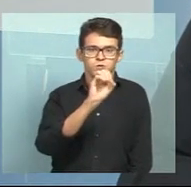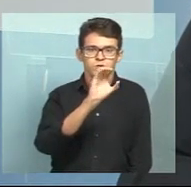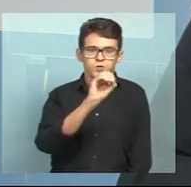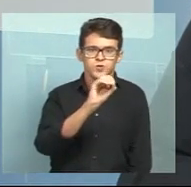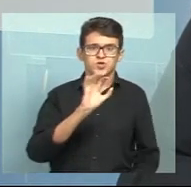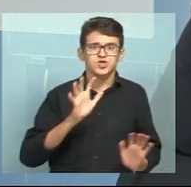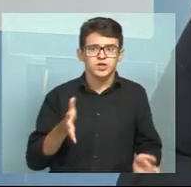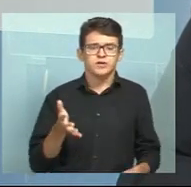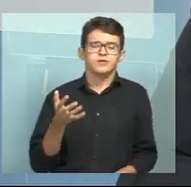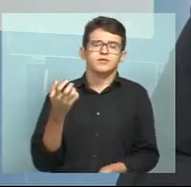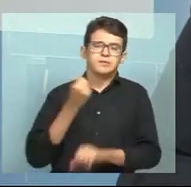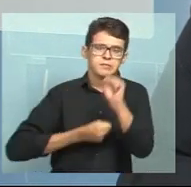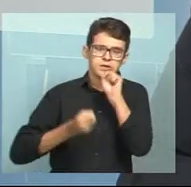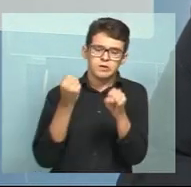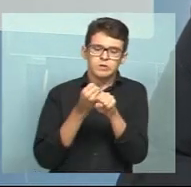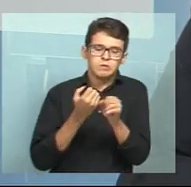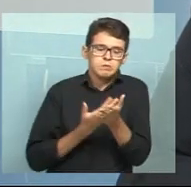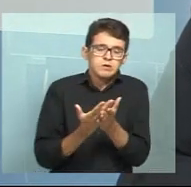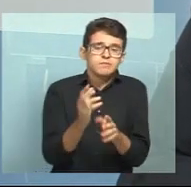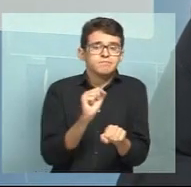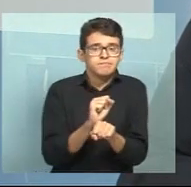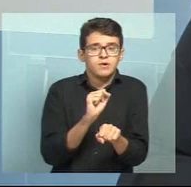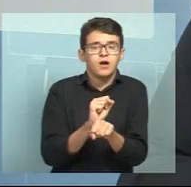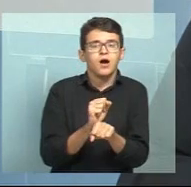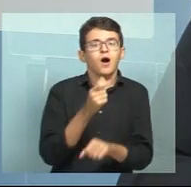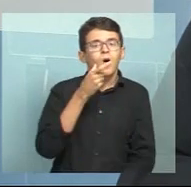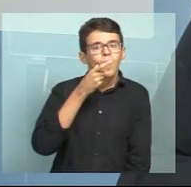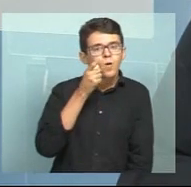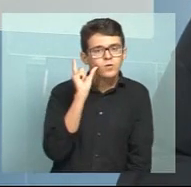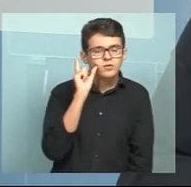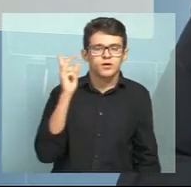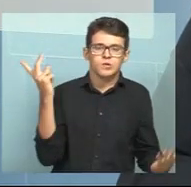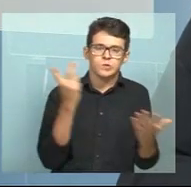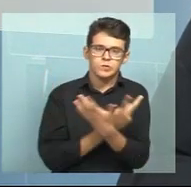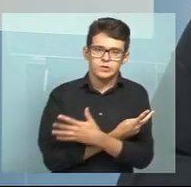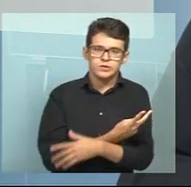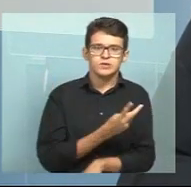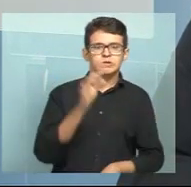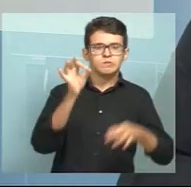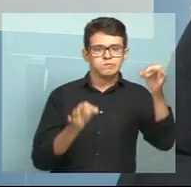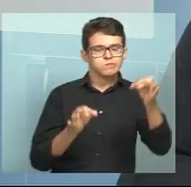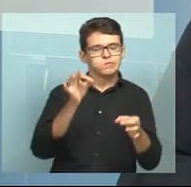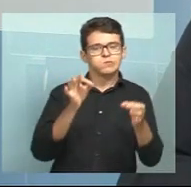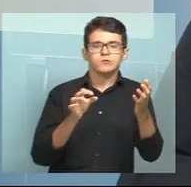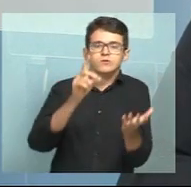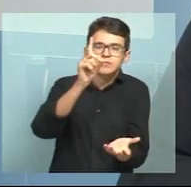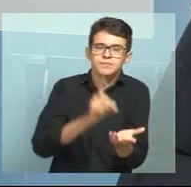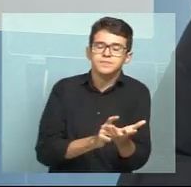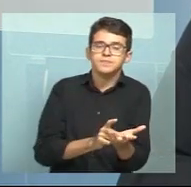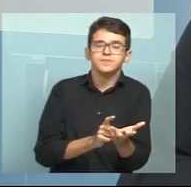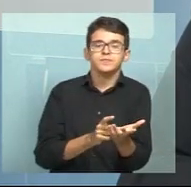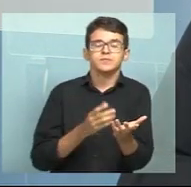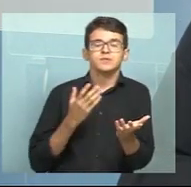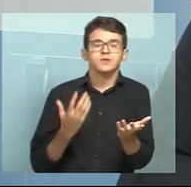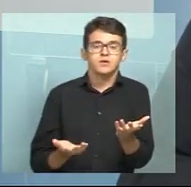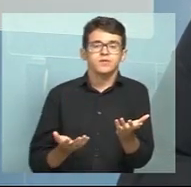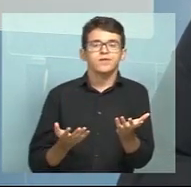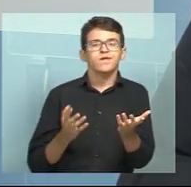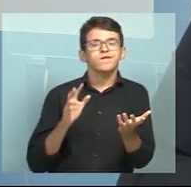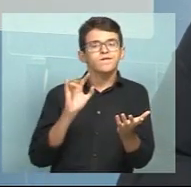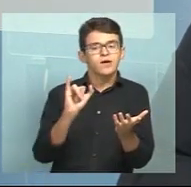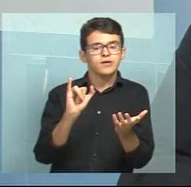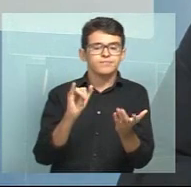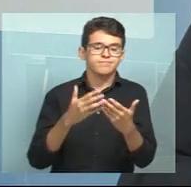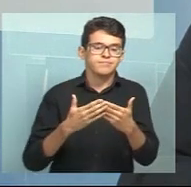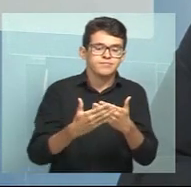o ano passado. E suas consequências e sua importância, inclusive, para a eleição desse ano,